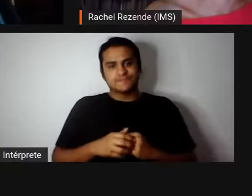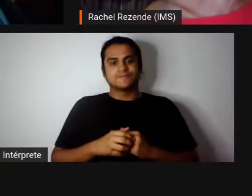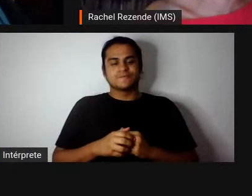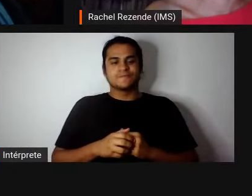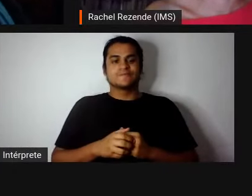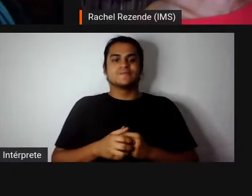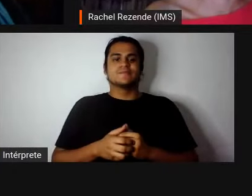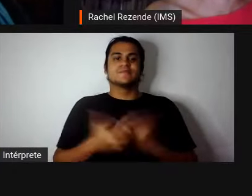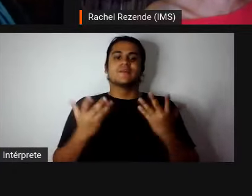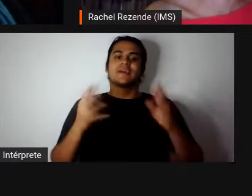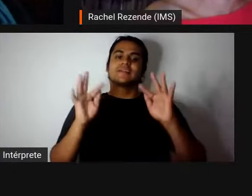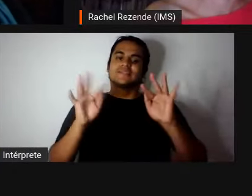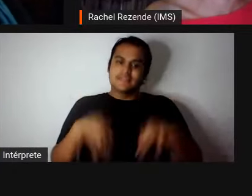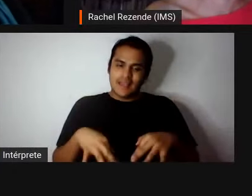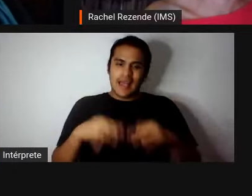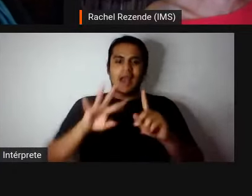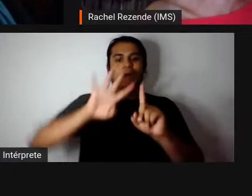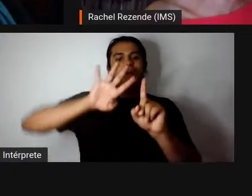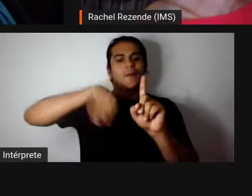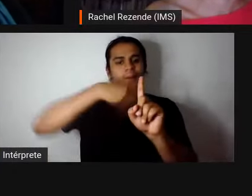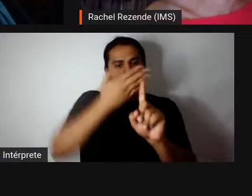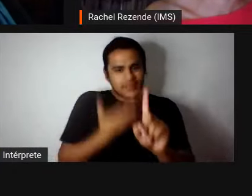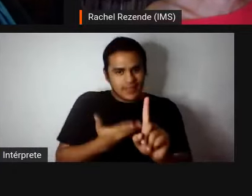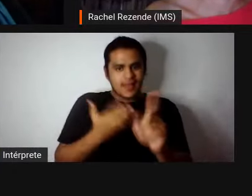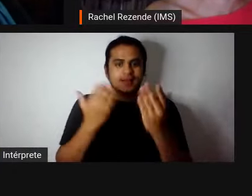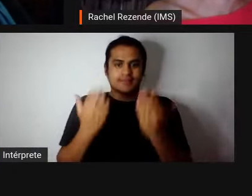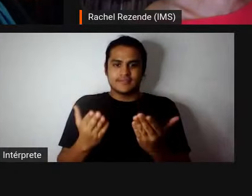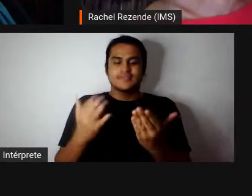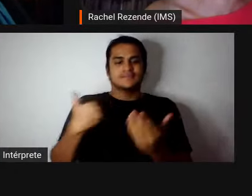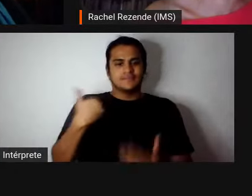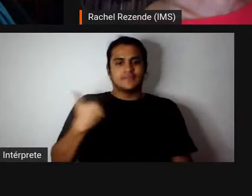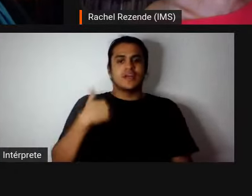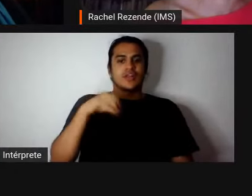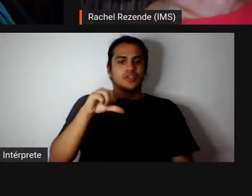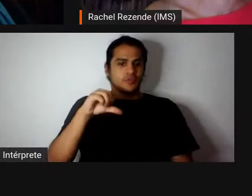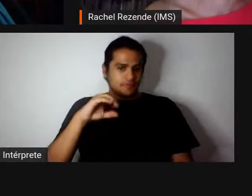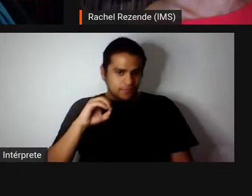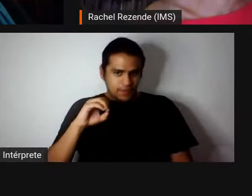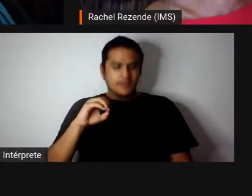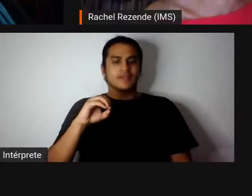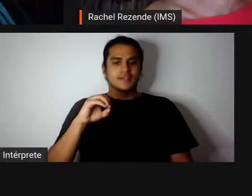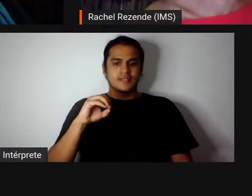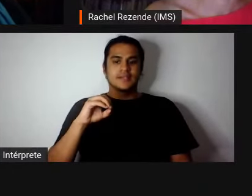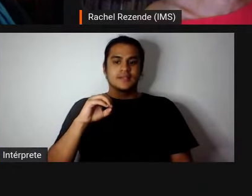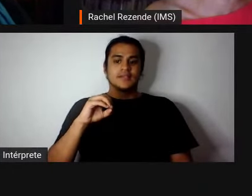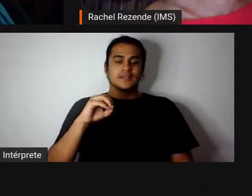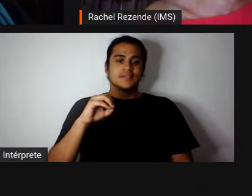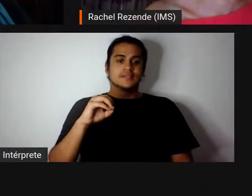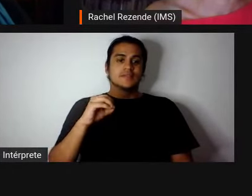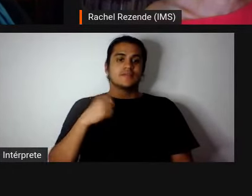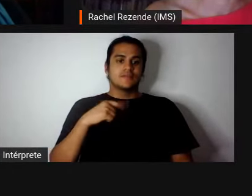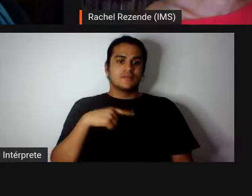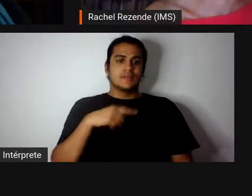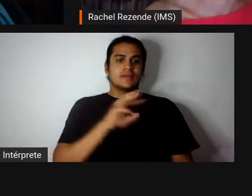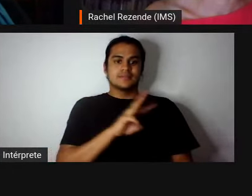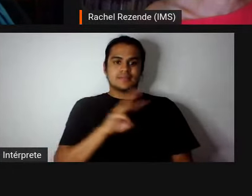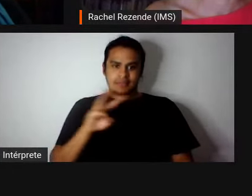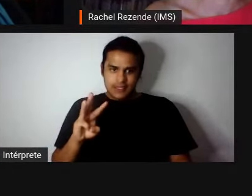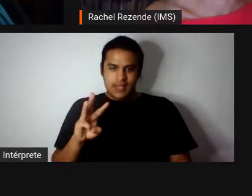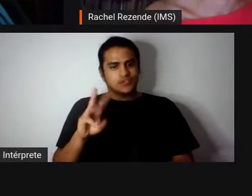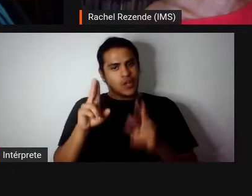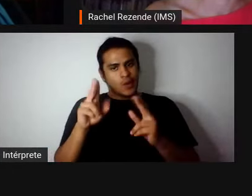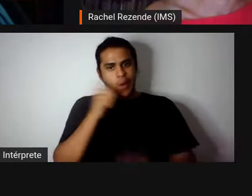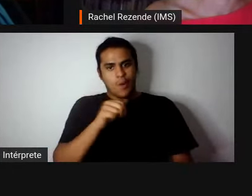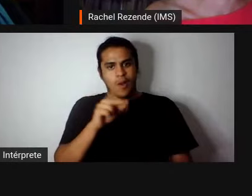essa homenagem, né, a Maurim, aos seus 90 anos. Quero dizer que no site do Instituto, como o Raquel já